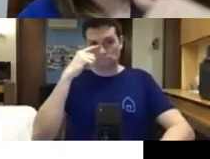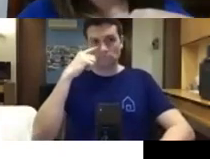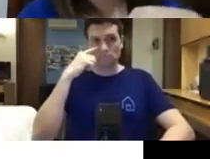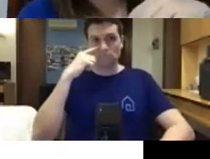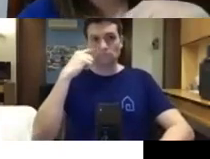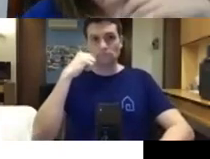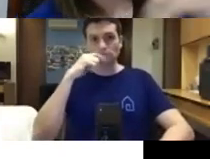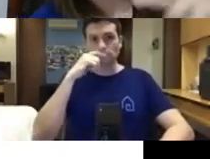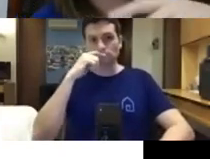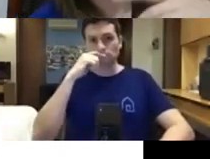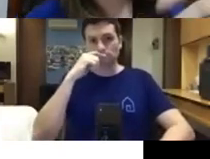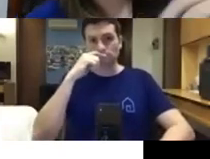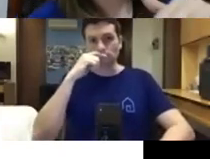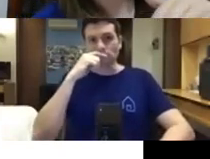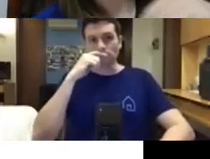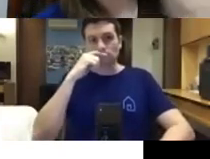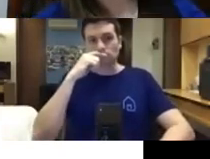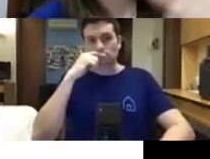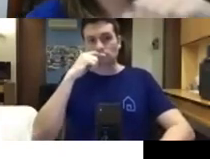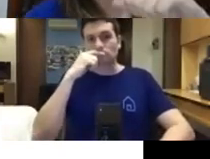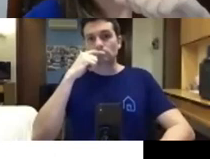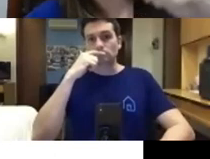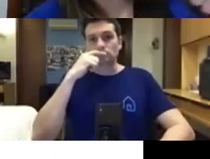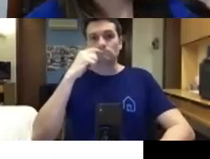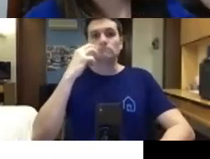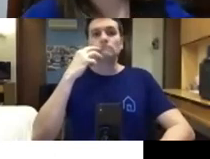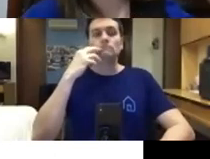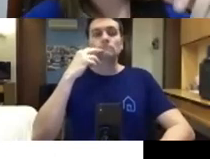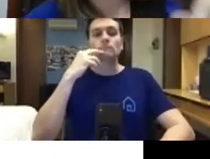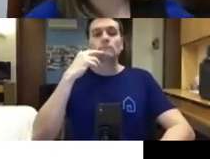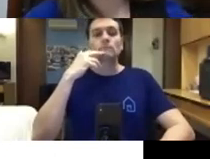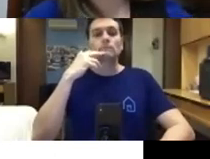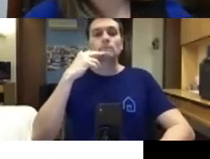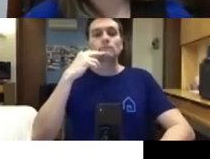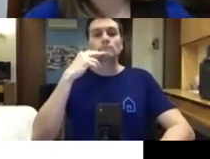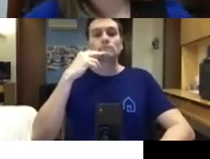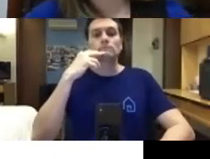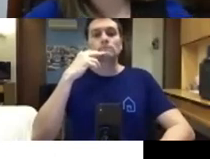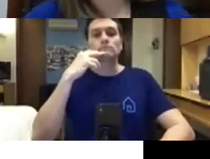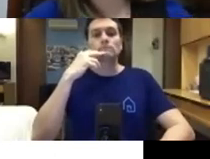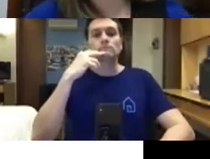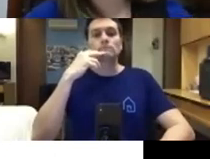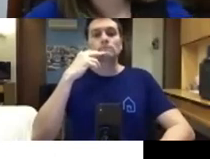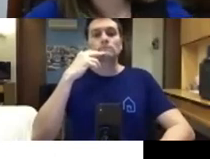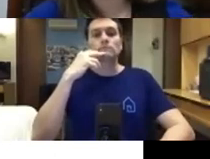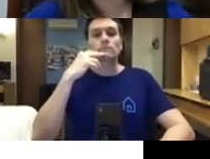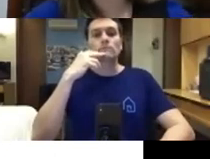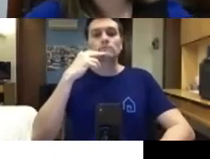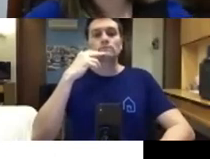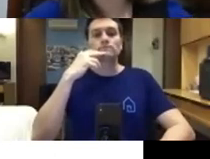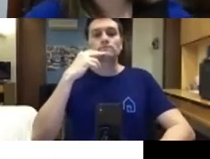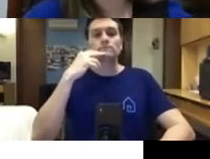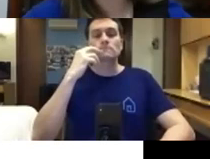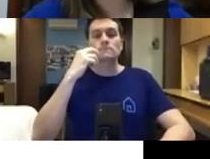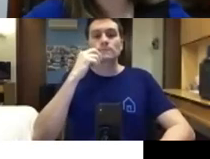resistência a cisalhamento e torção, não é tão importante aqui, mas acontece também. E vai nos interessar, por exemplo, numa